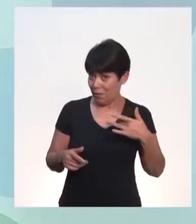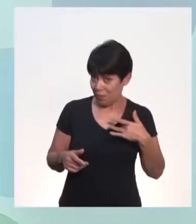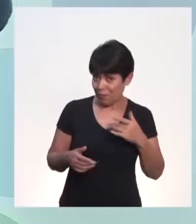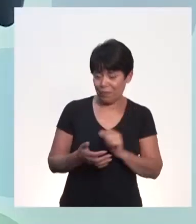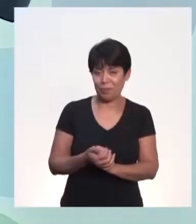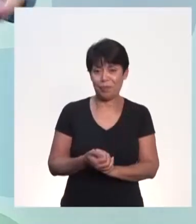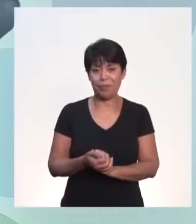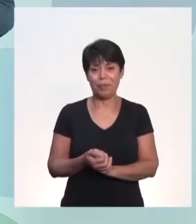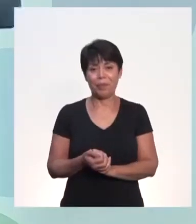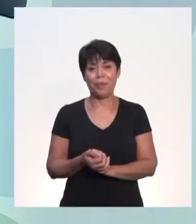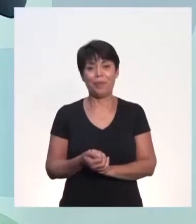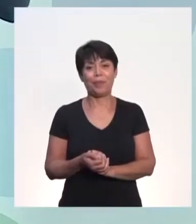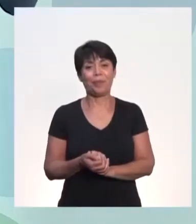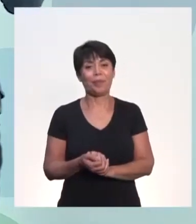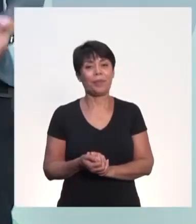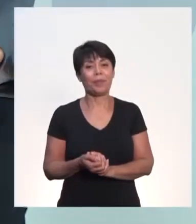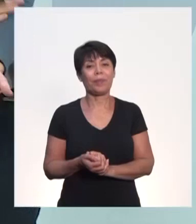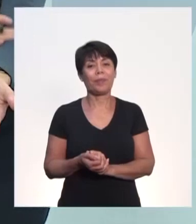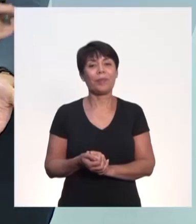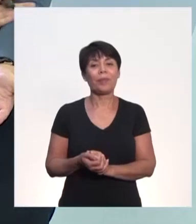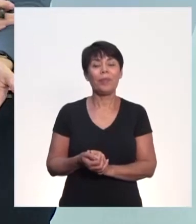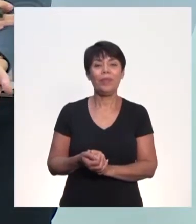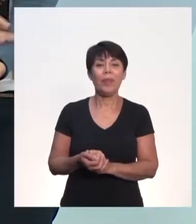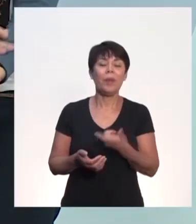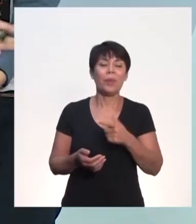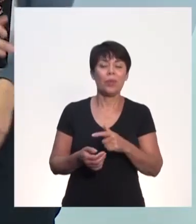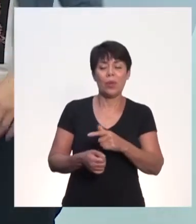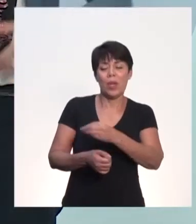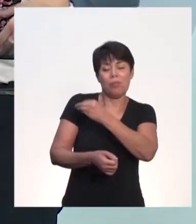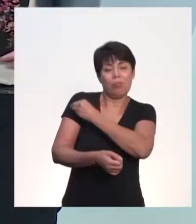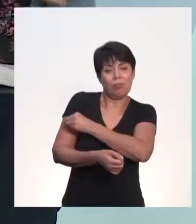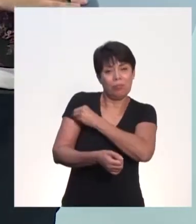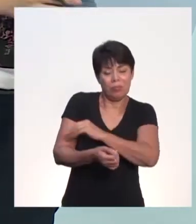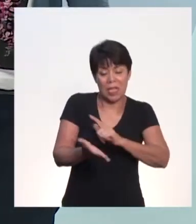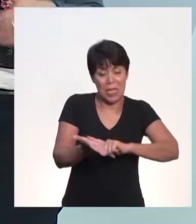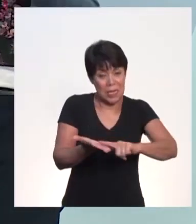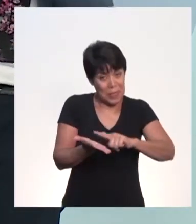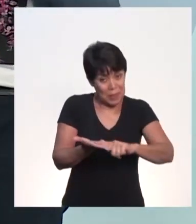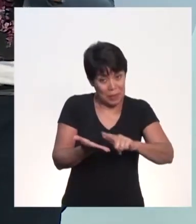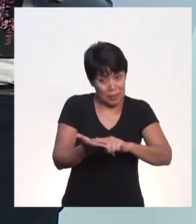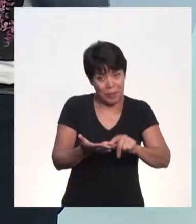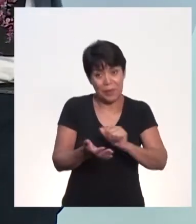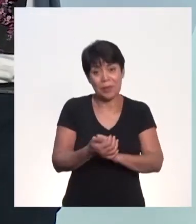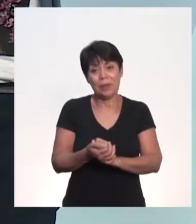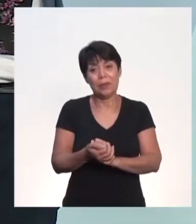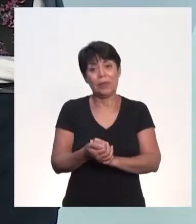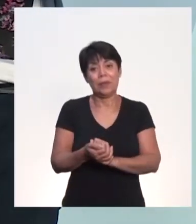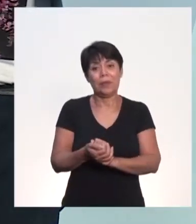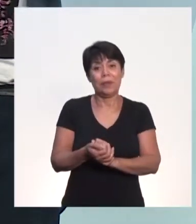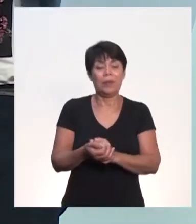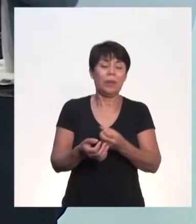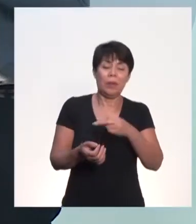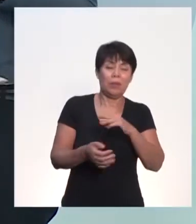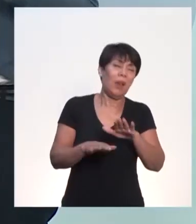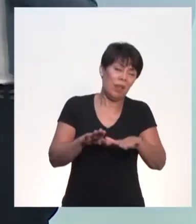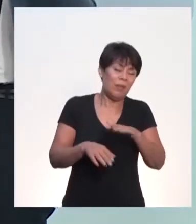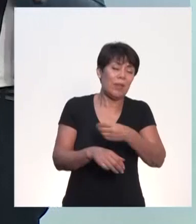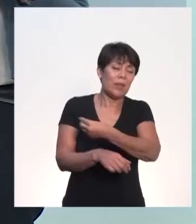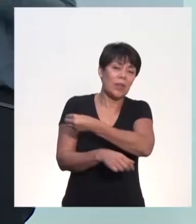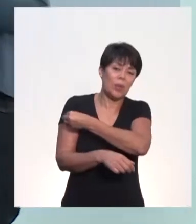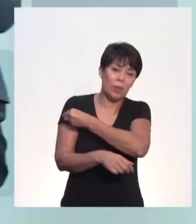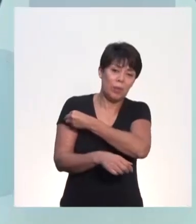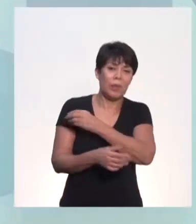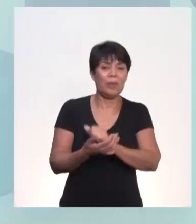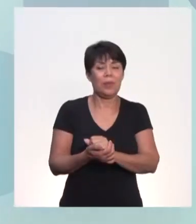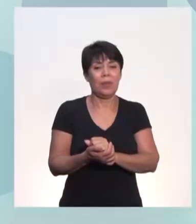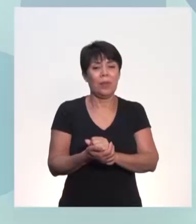Essa pessoa está treinada, vai higienizar o local da aplicação da vacina, que obviamente não vai ser aqui, geralmente é no braço, dependendo